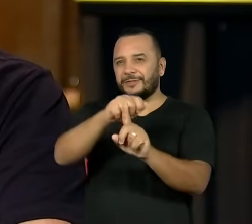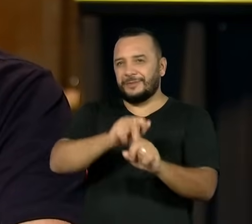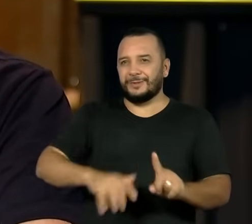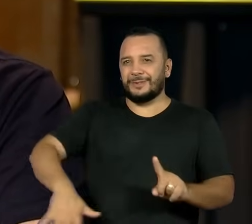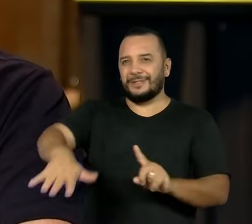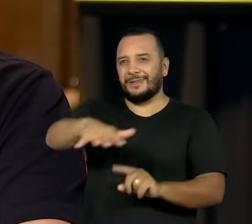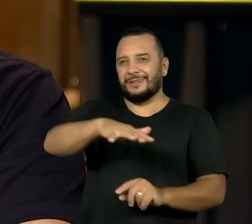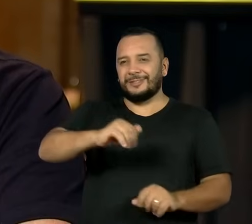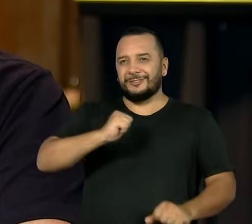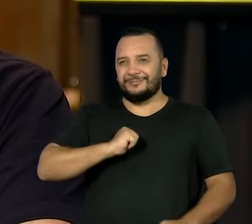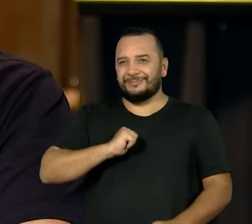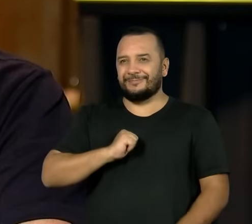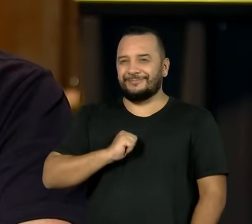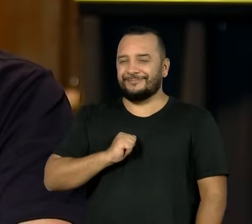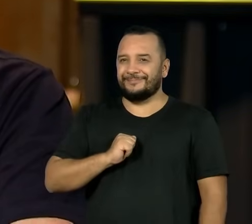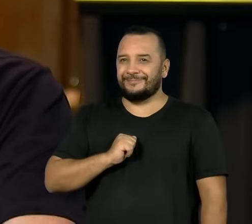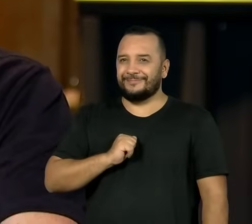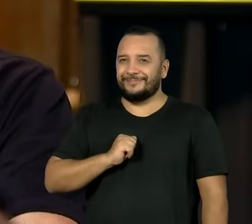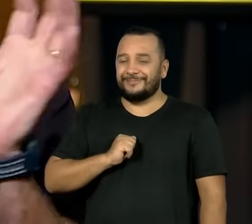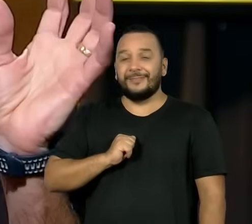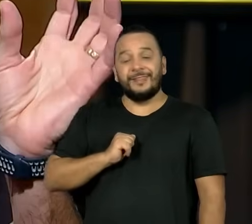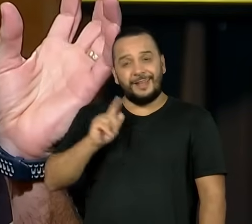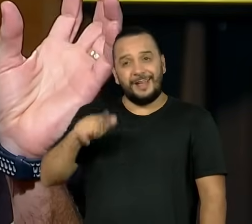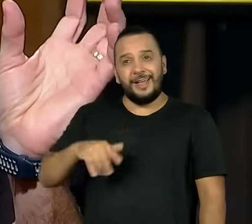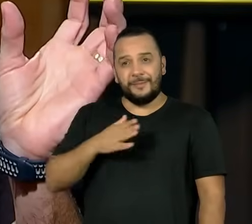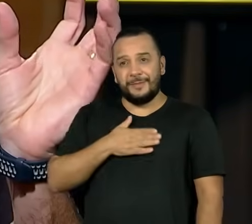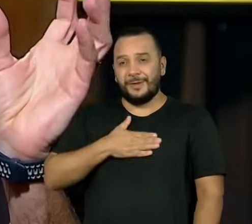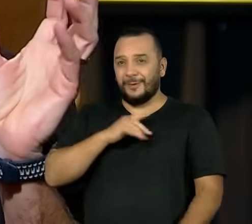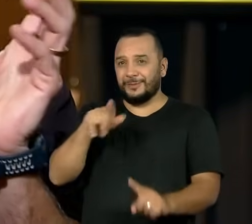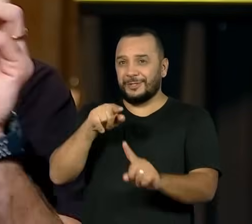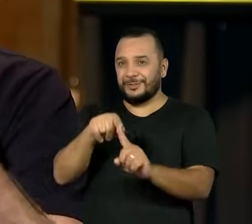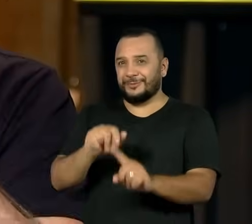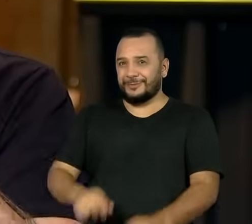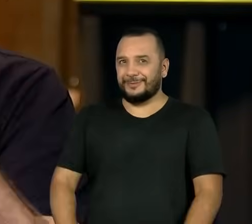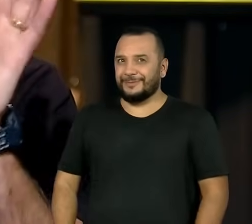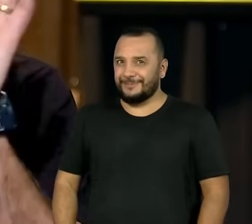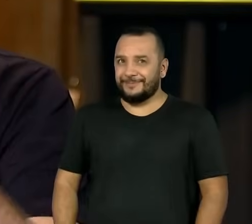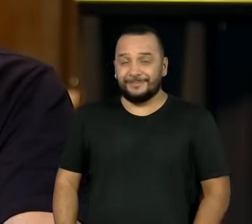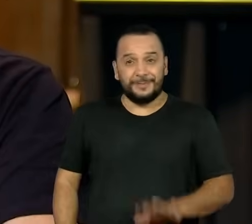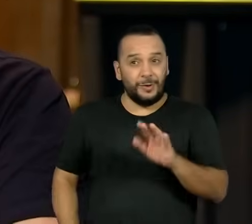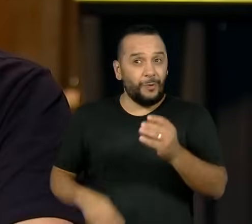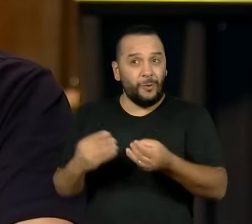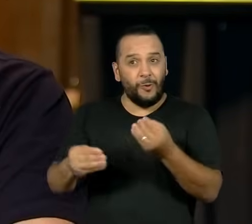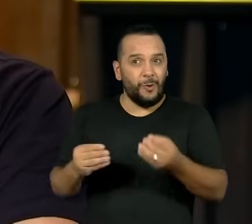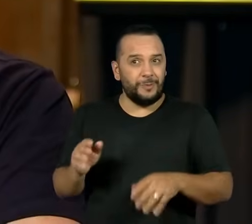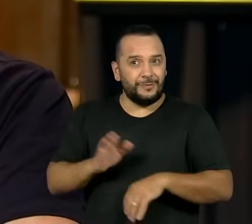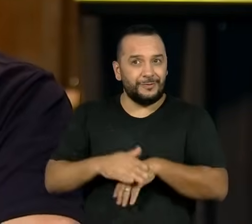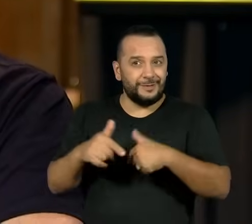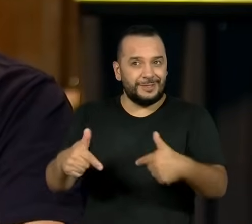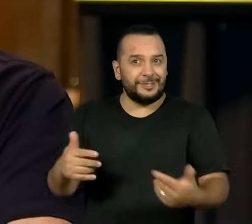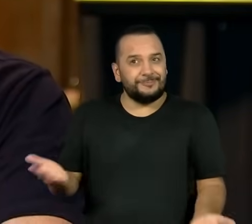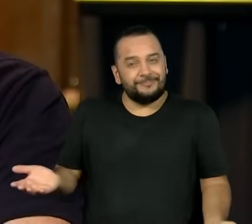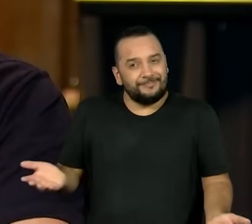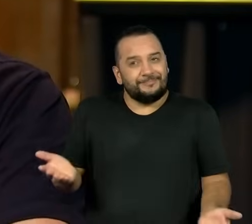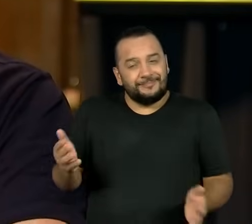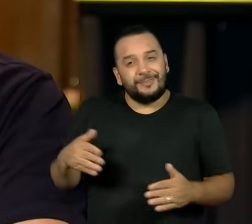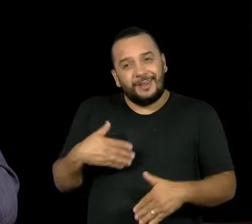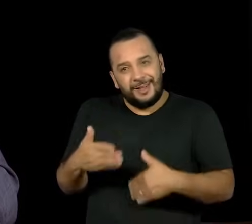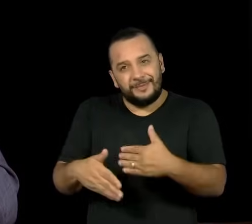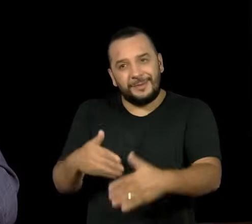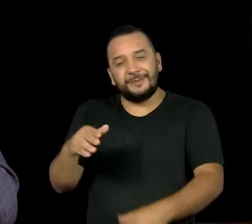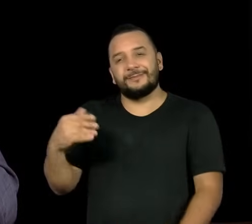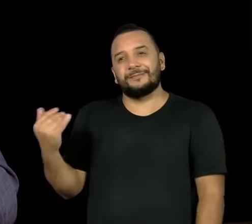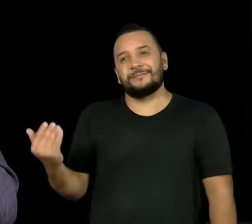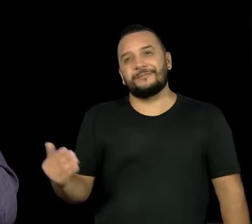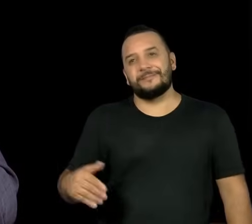conseguir. Esse é o farol. Agora, como é que eu vou fazer isso? Está no caminho, que é o mais importante.